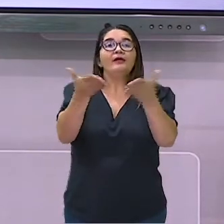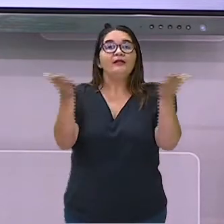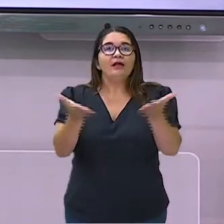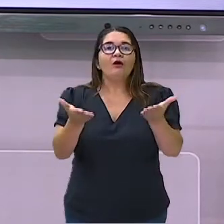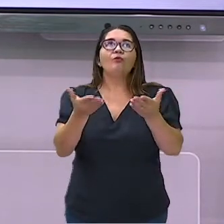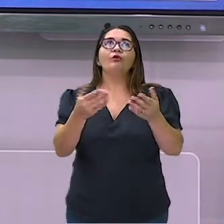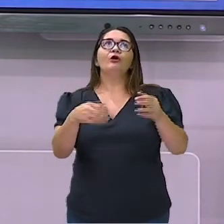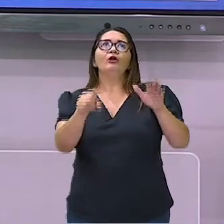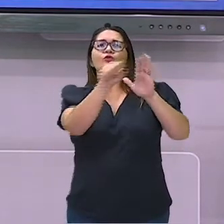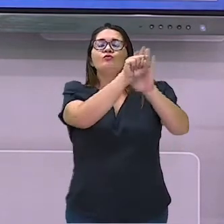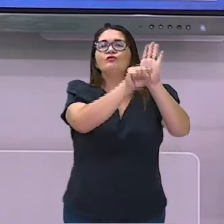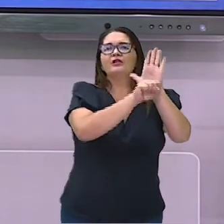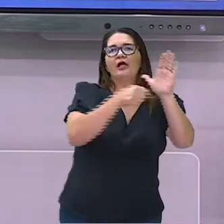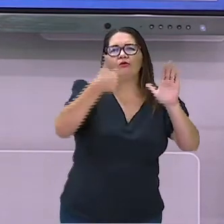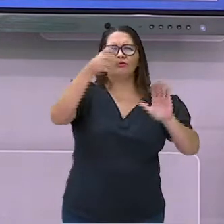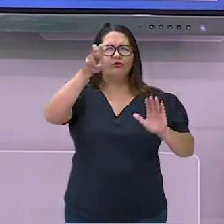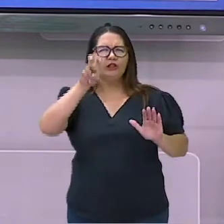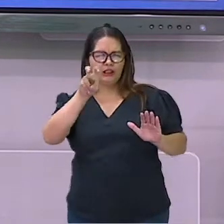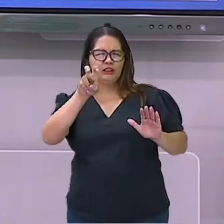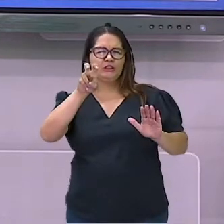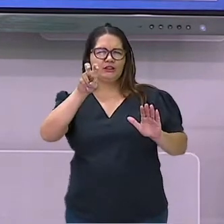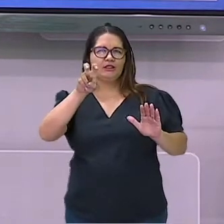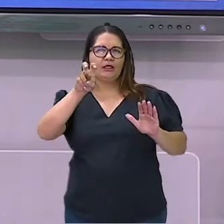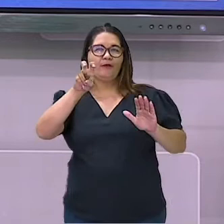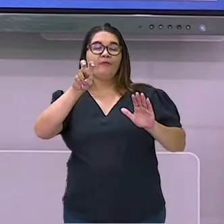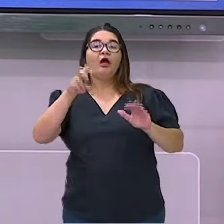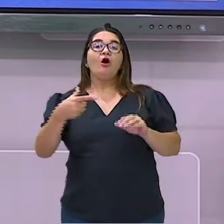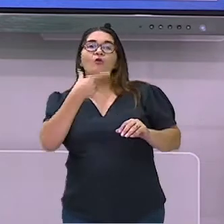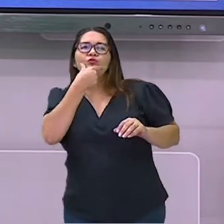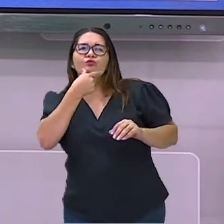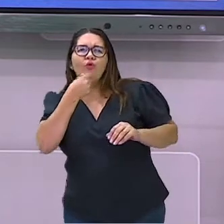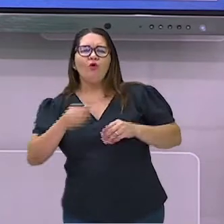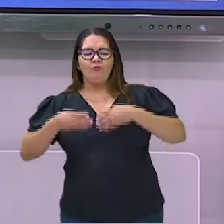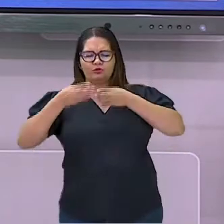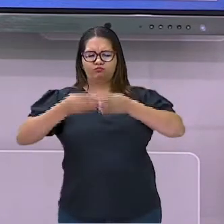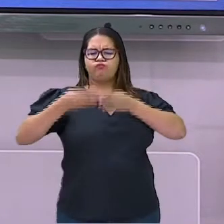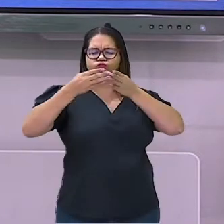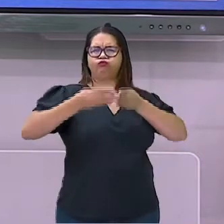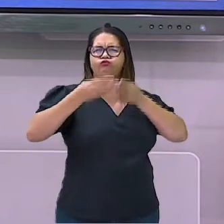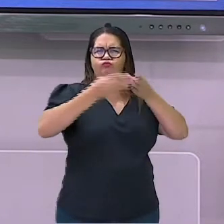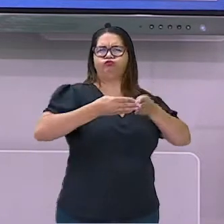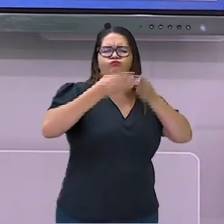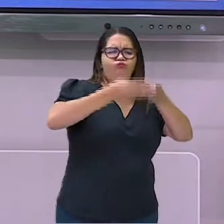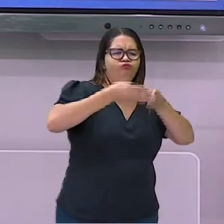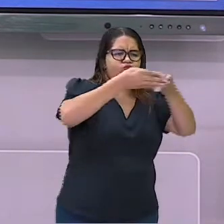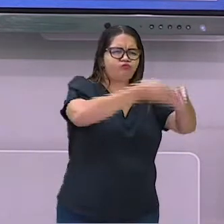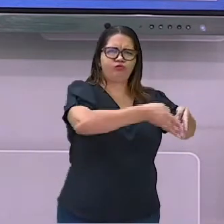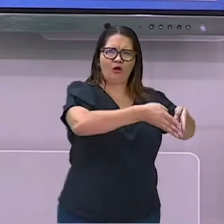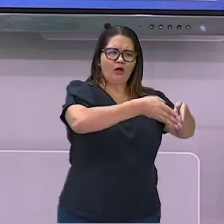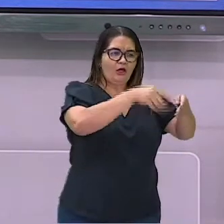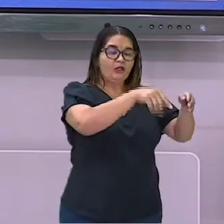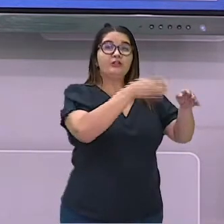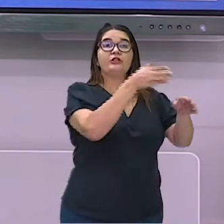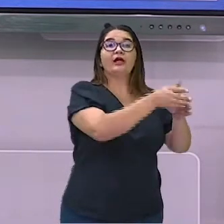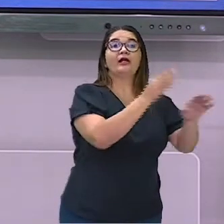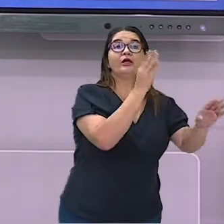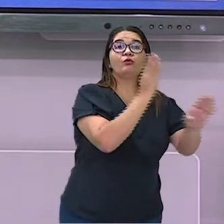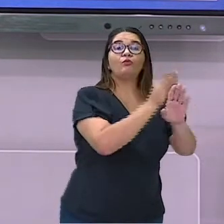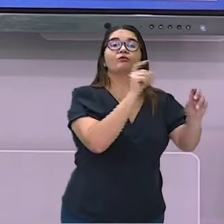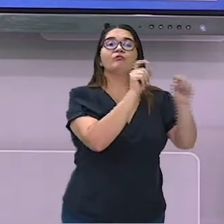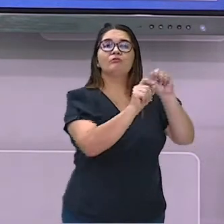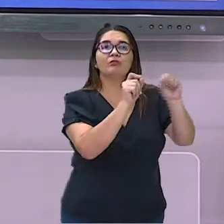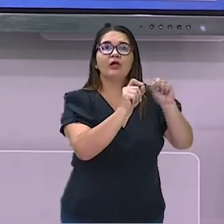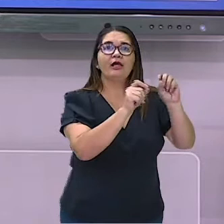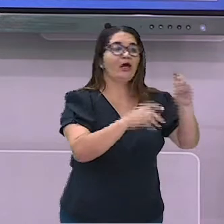No século XV, ao chegar à América, os europeus se depararam com diferentes sociedades indígenas.